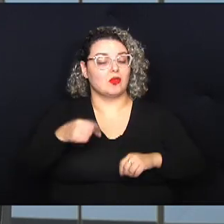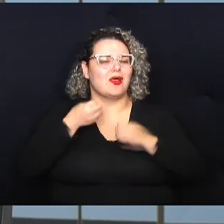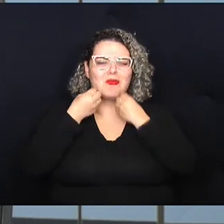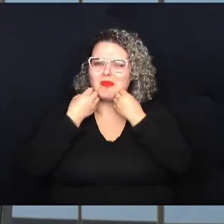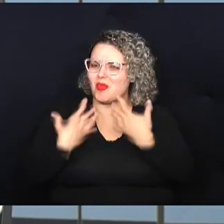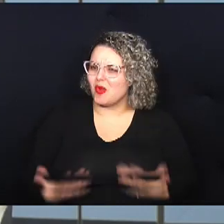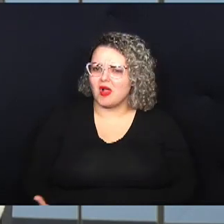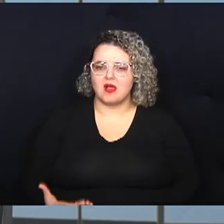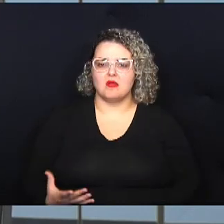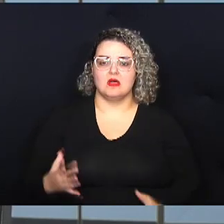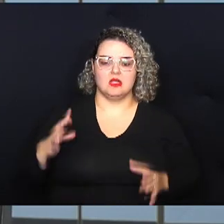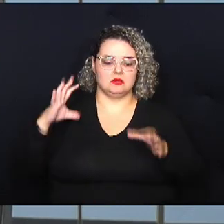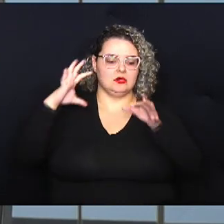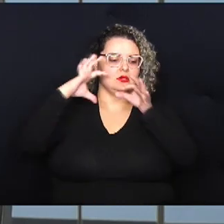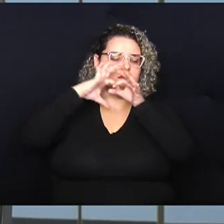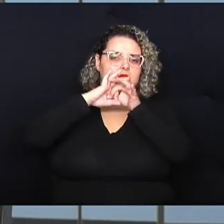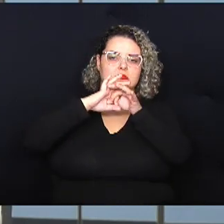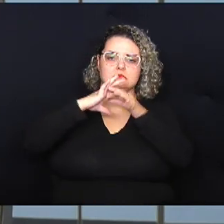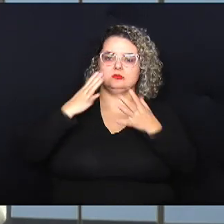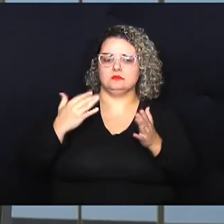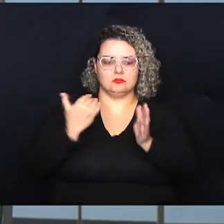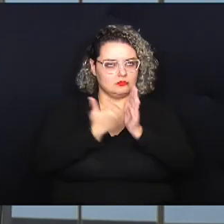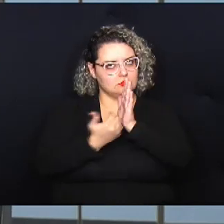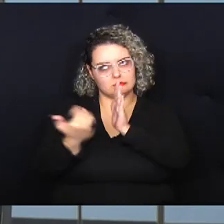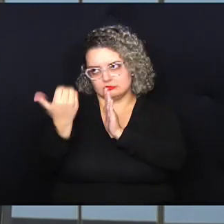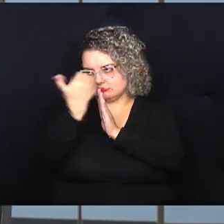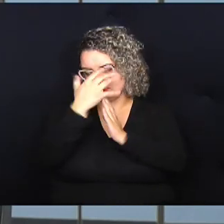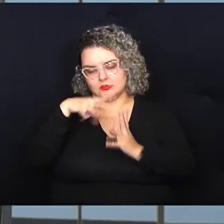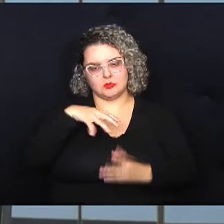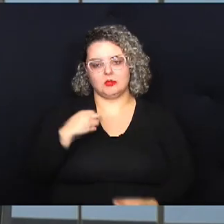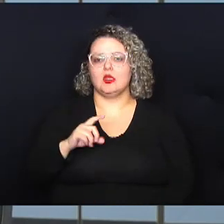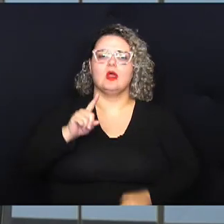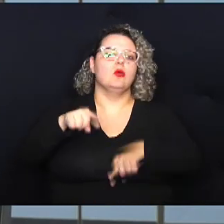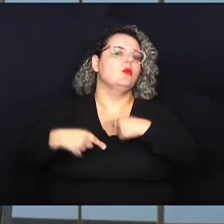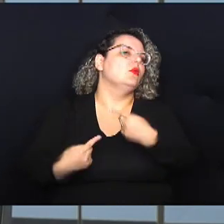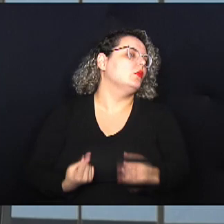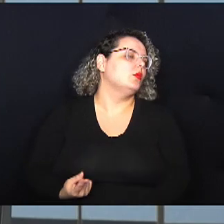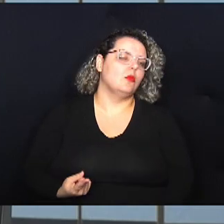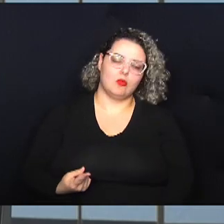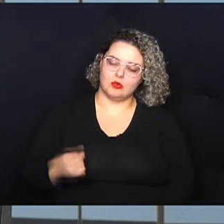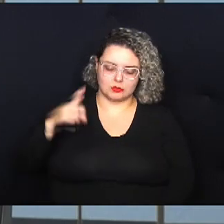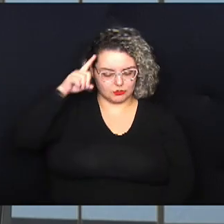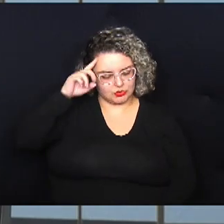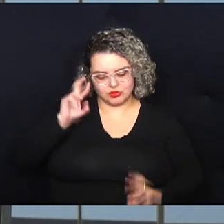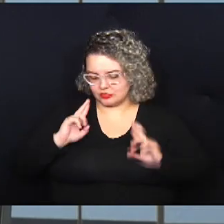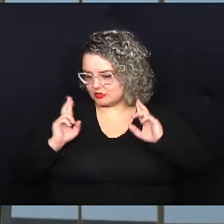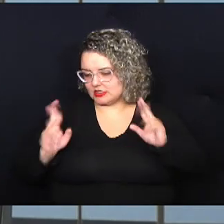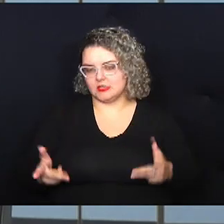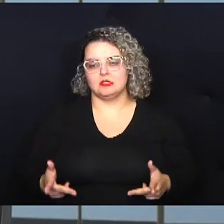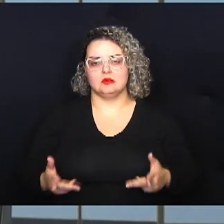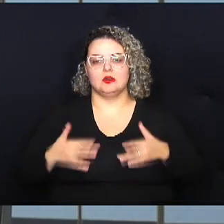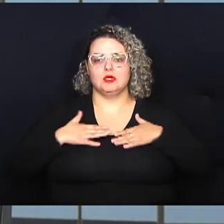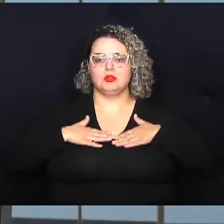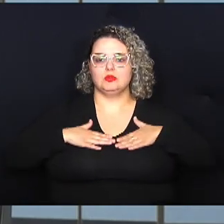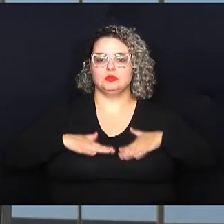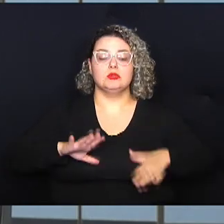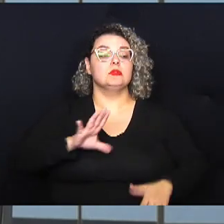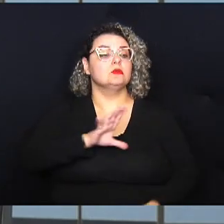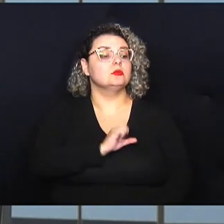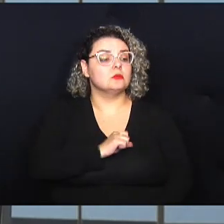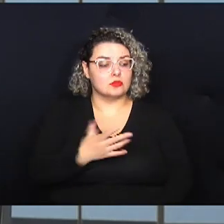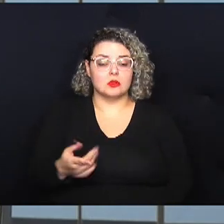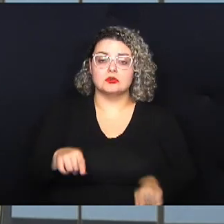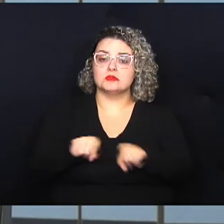ser espiritual? Cara, é outro dia. Olha que Você já começa com um dia, assim, incrível. E eu gosto de deixar